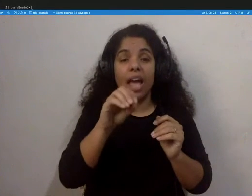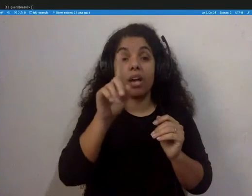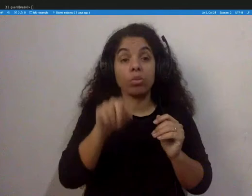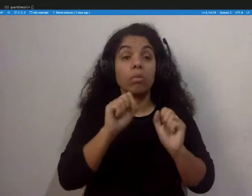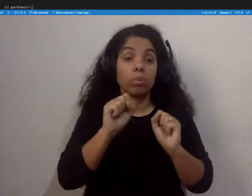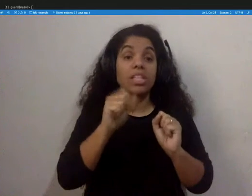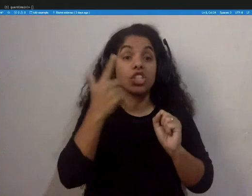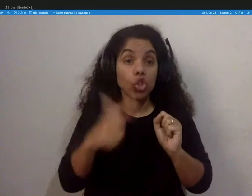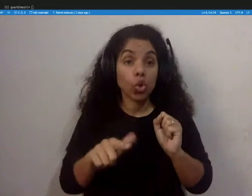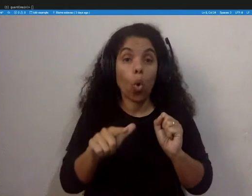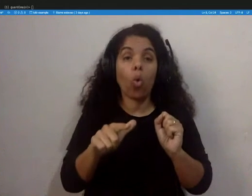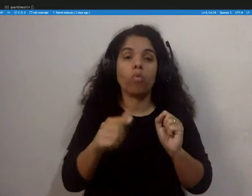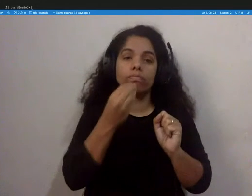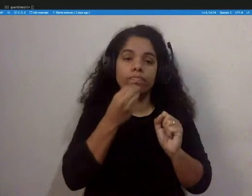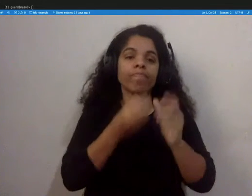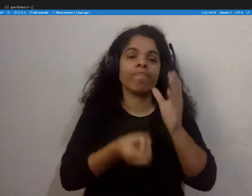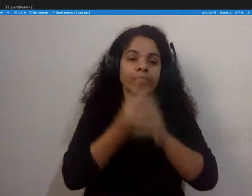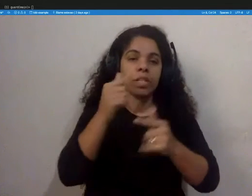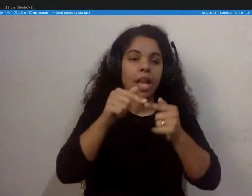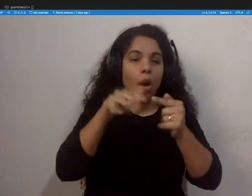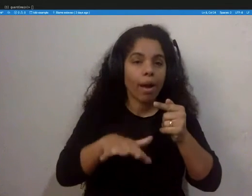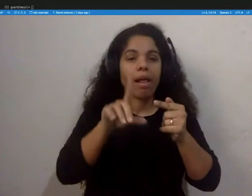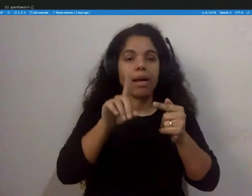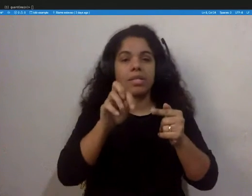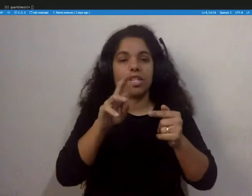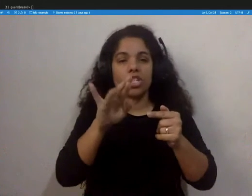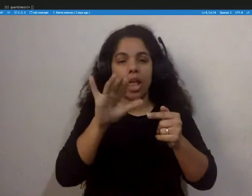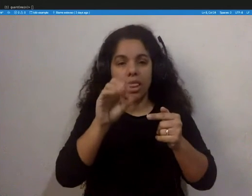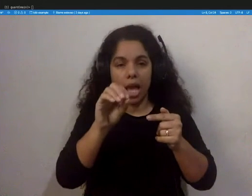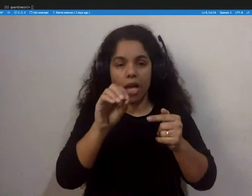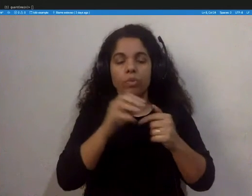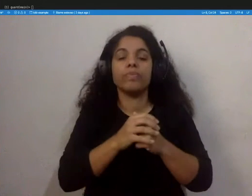eu poderia, de novo, criar uma classe chamada destinatário.